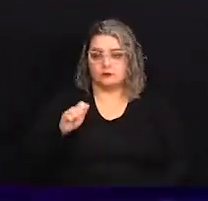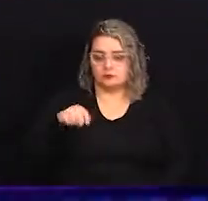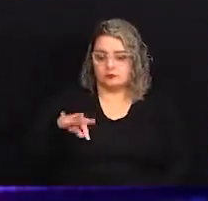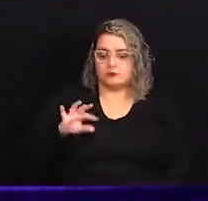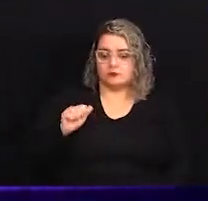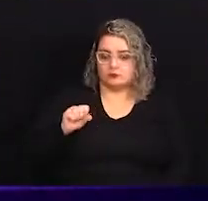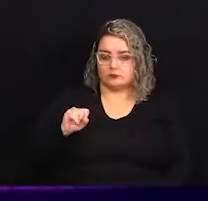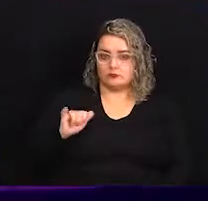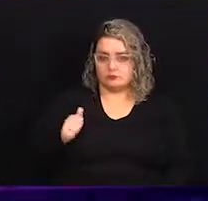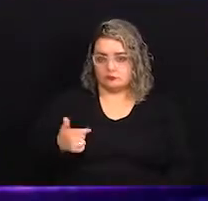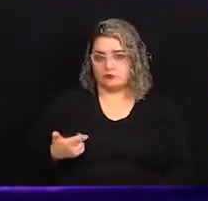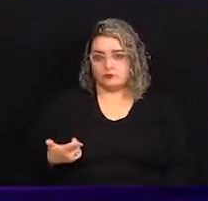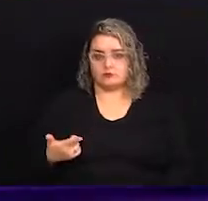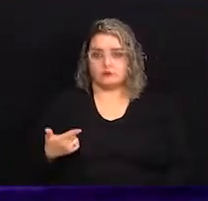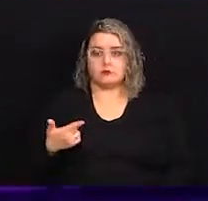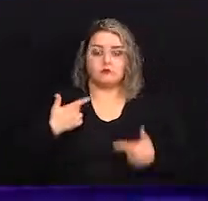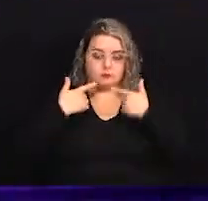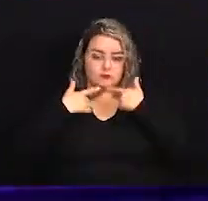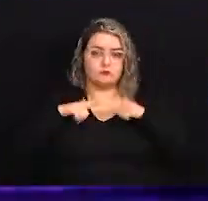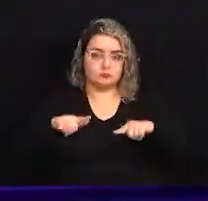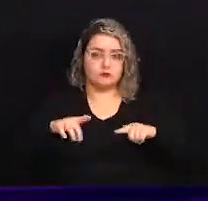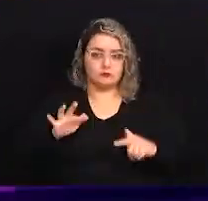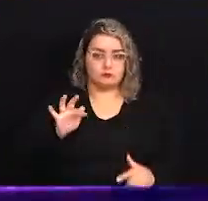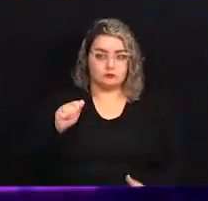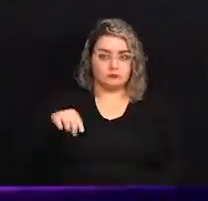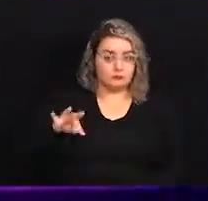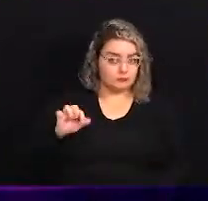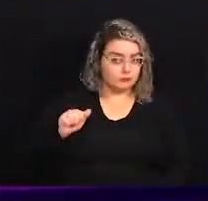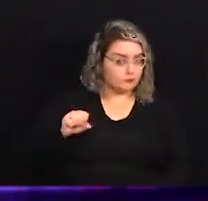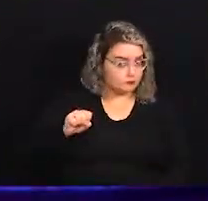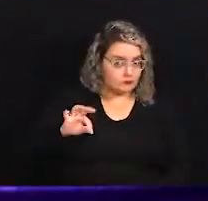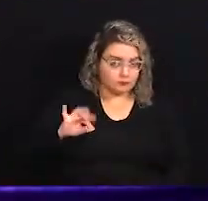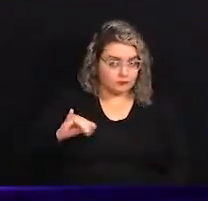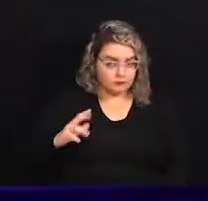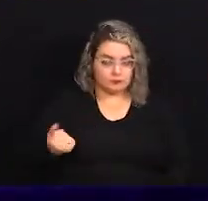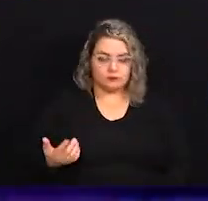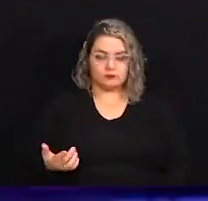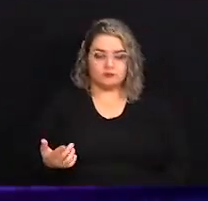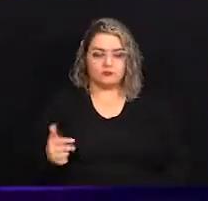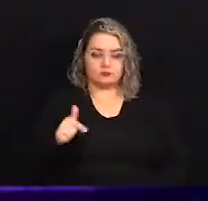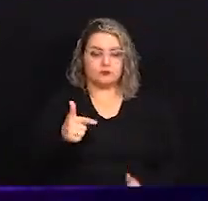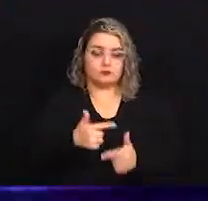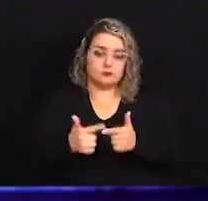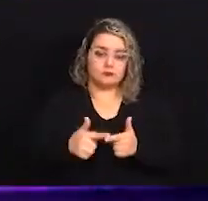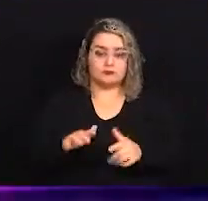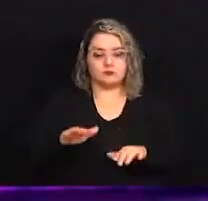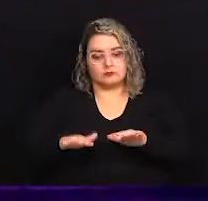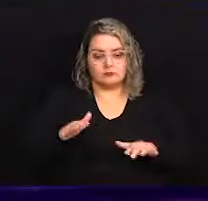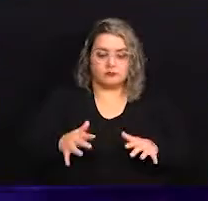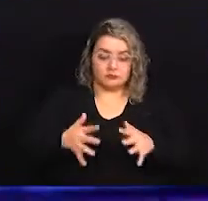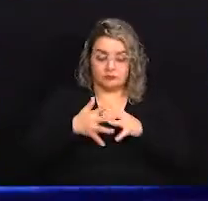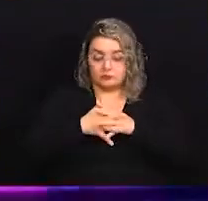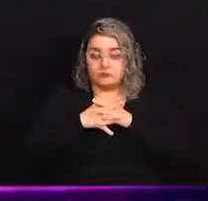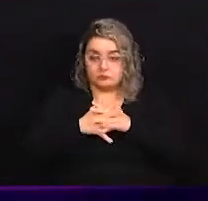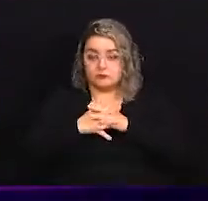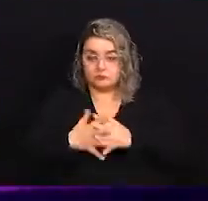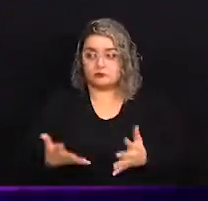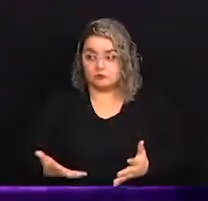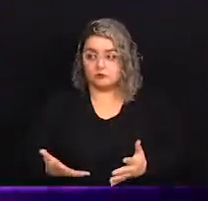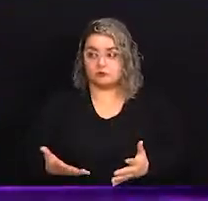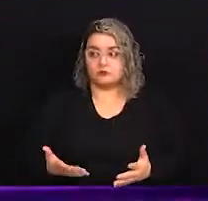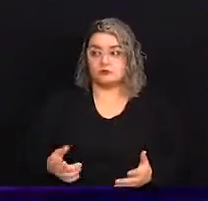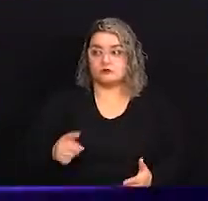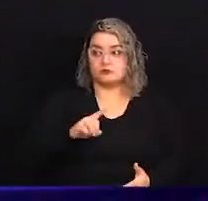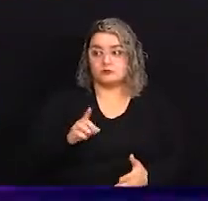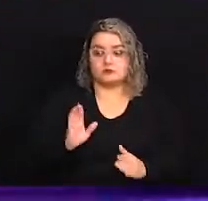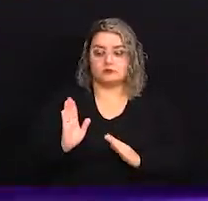mais com essa literatura fantástica, ele acaba não tendo tanto esse problema. Porém, algumas vezes a pessoa fica um pouco confusa com a